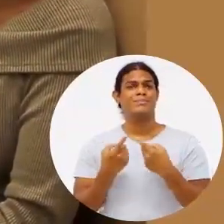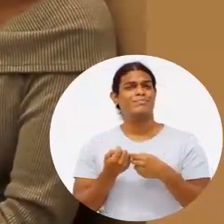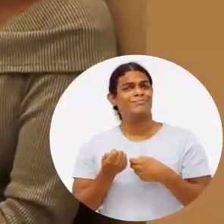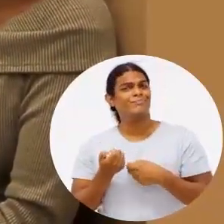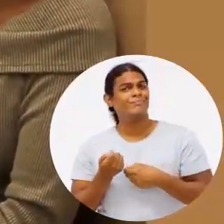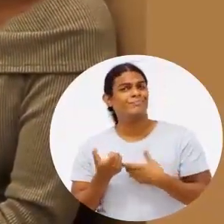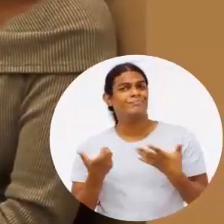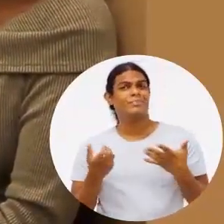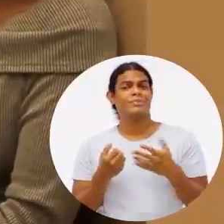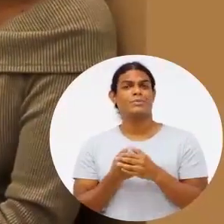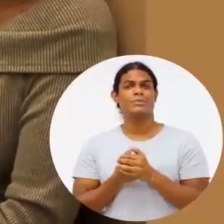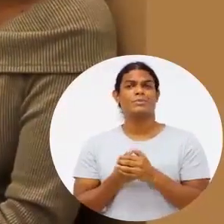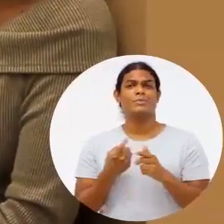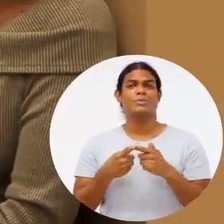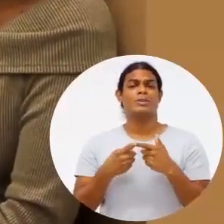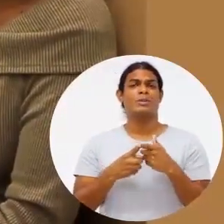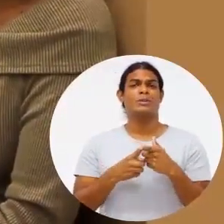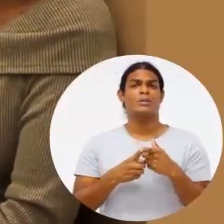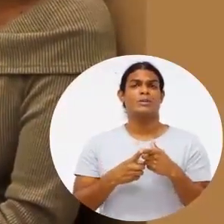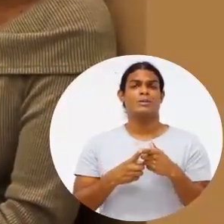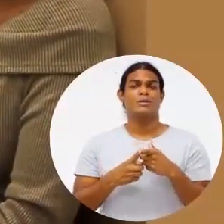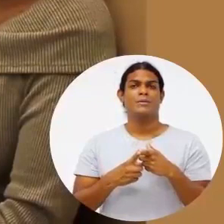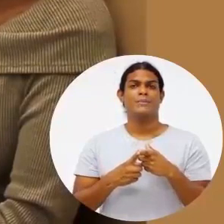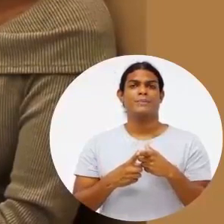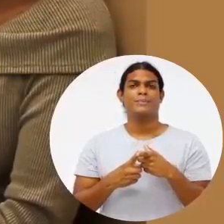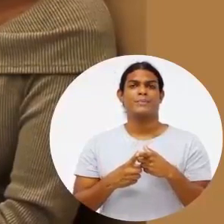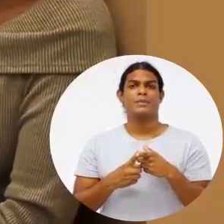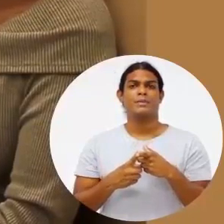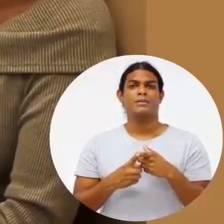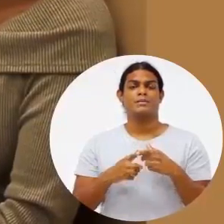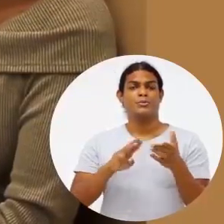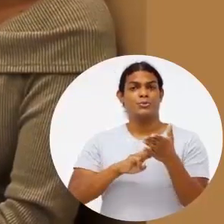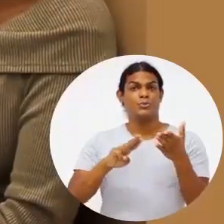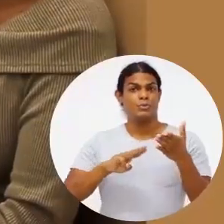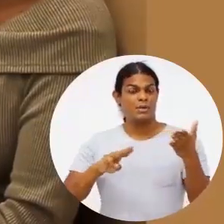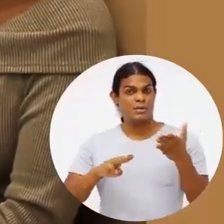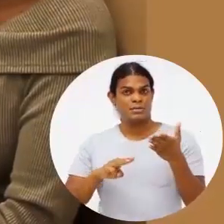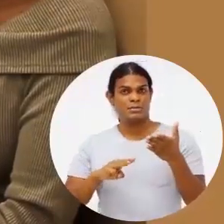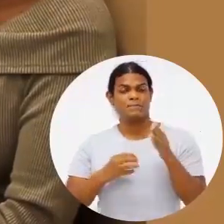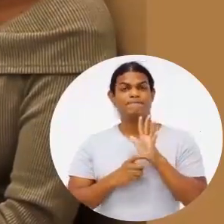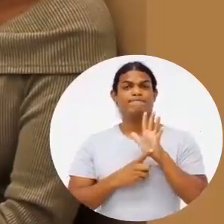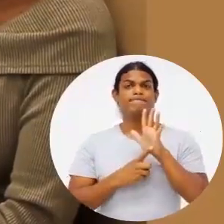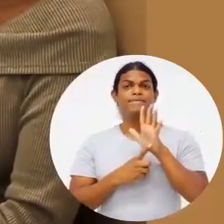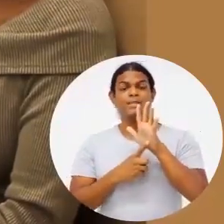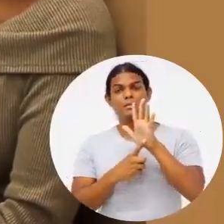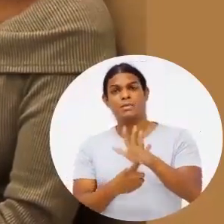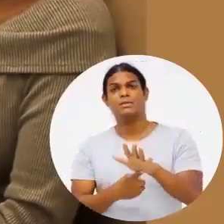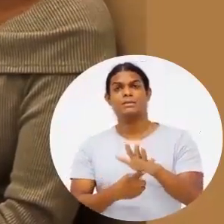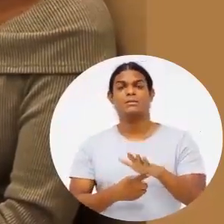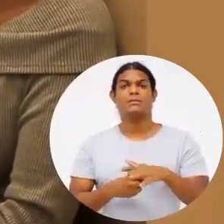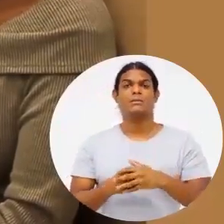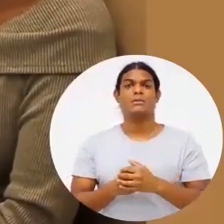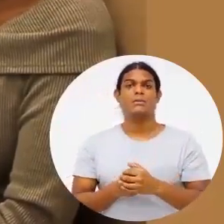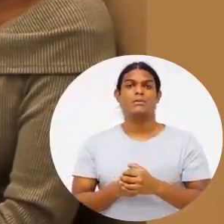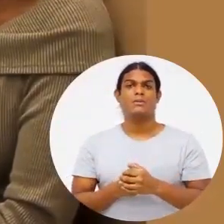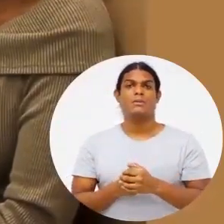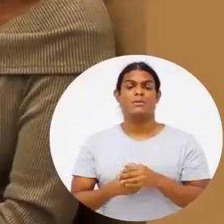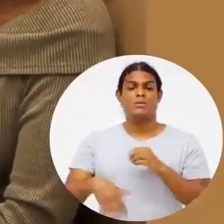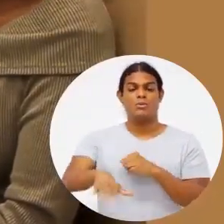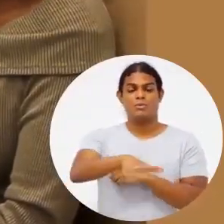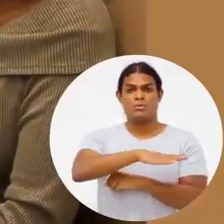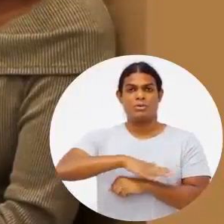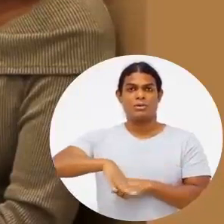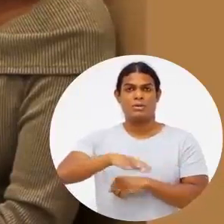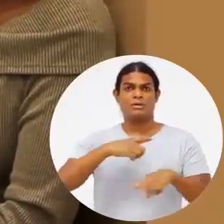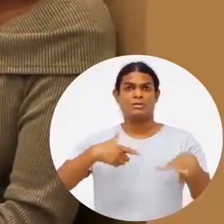gente sabe da literatura que trata da percepção ambiental e que a gente tem ferramentas, técnicas, metodologias